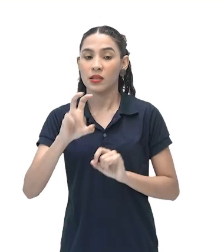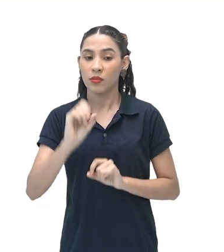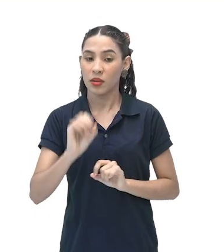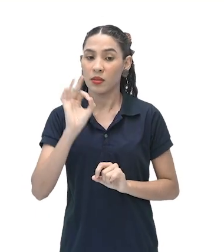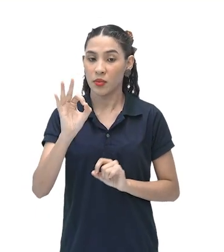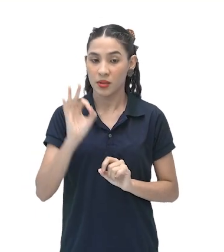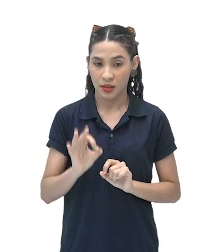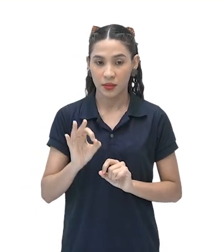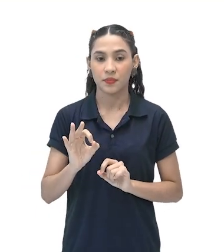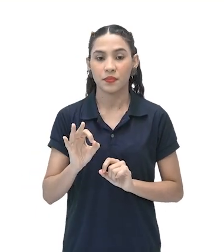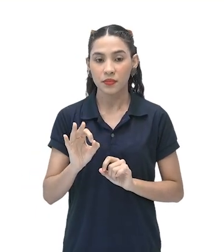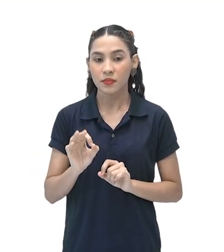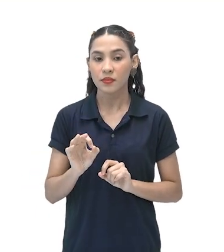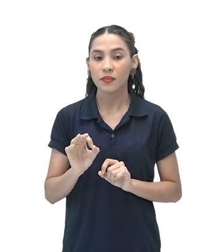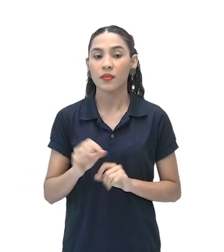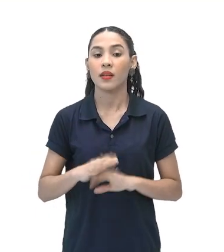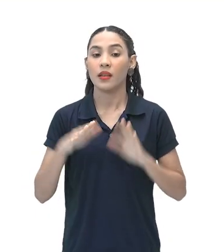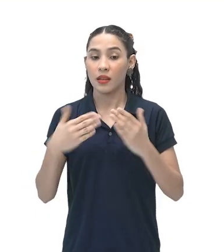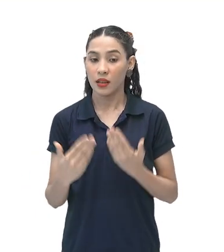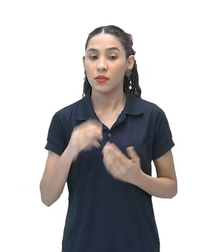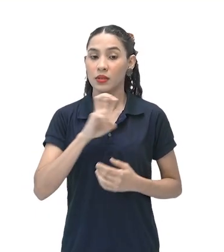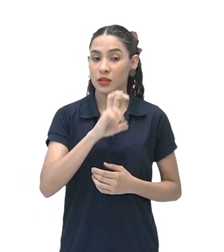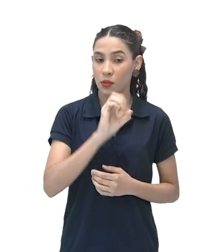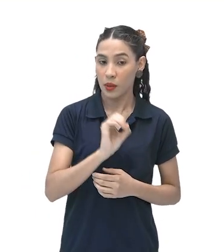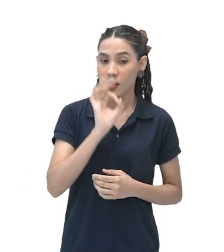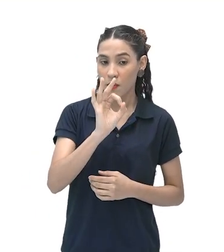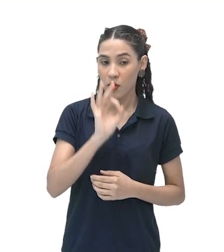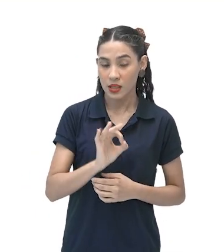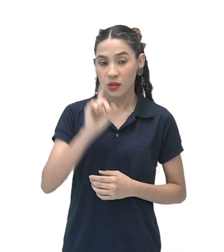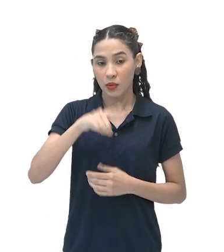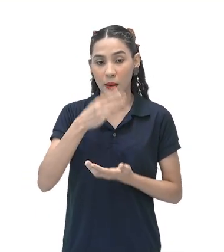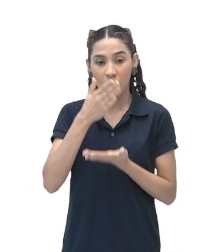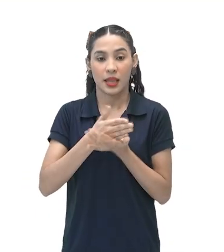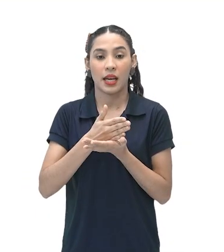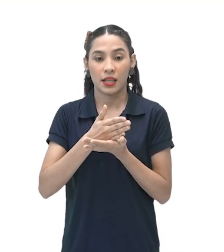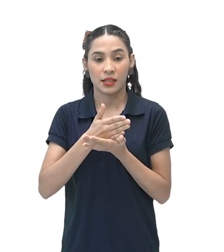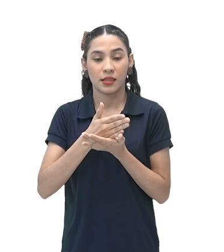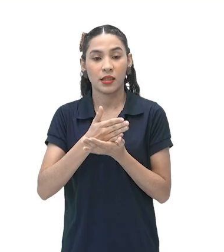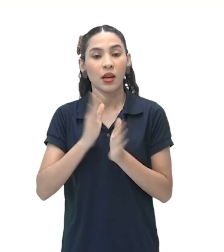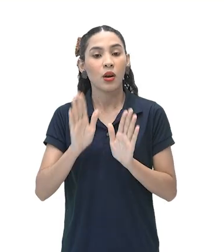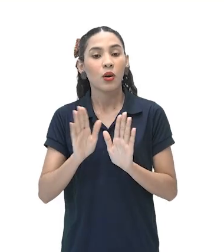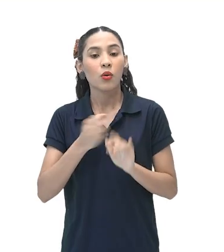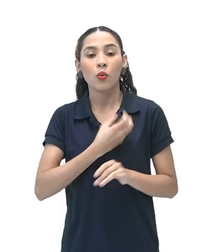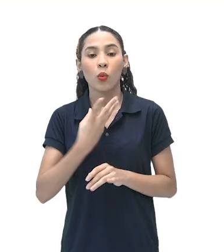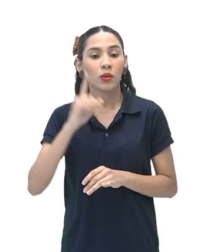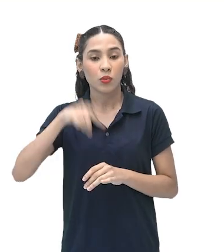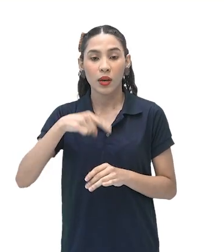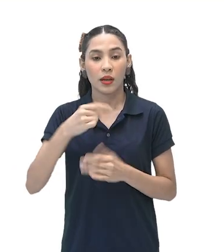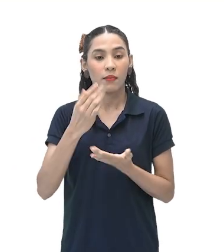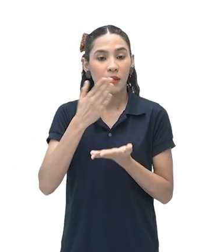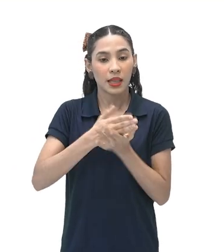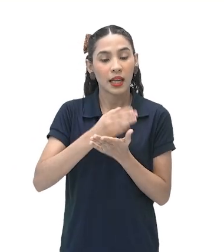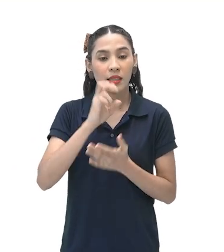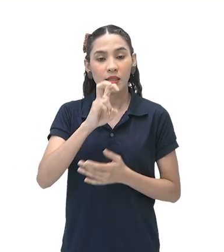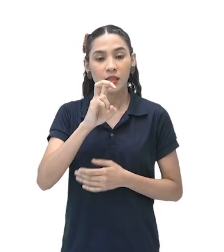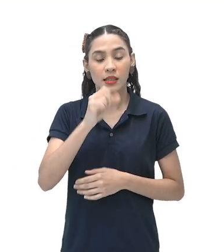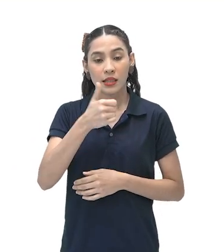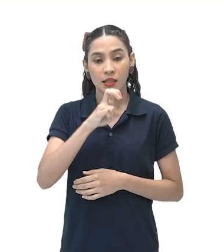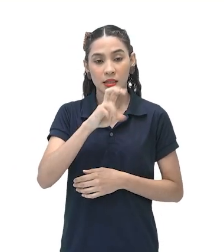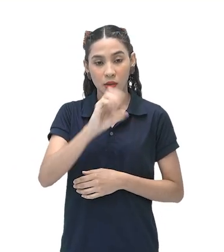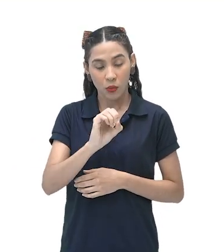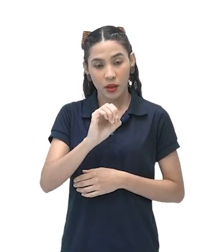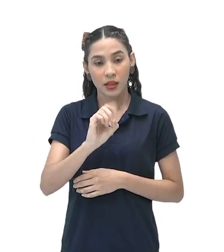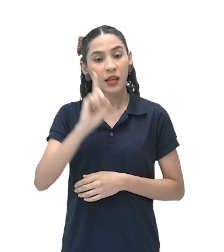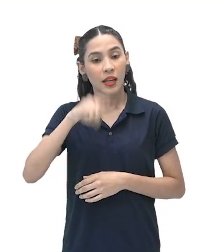de 50%. E 50% é a metade. E quanto que é a metade de